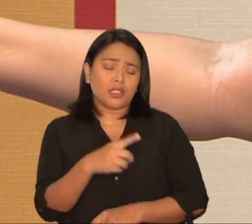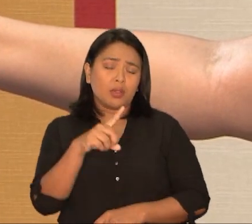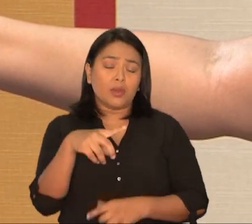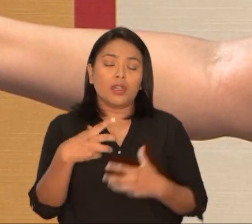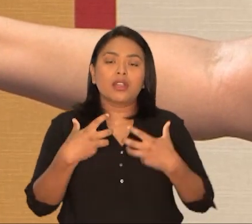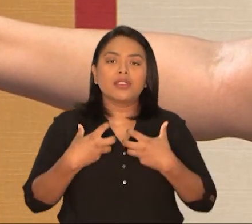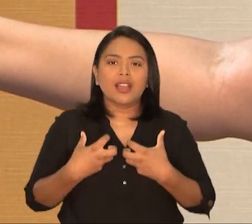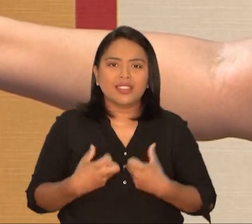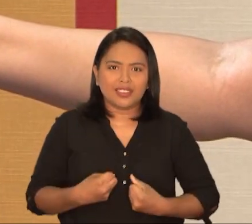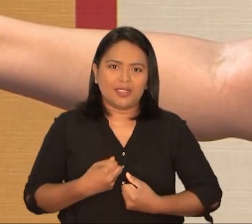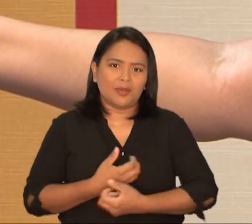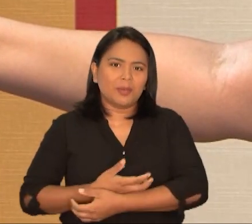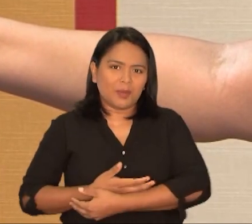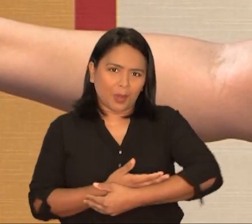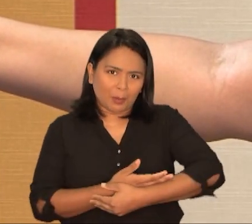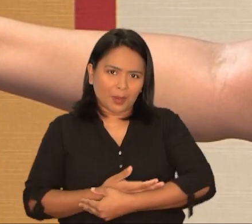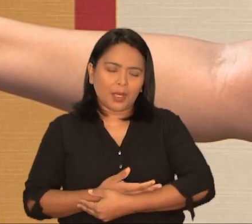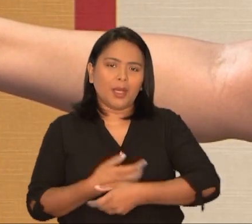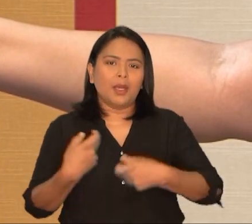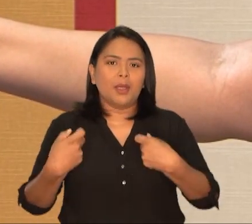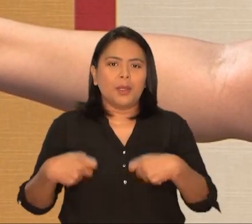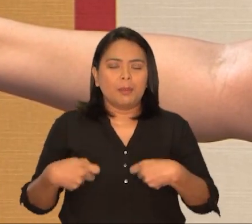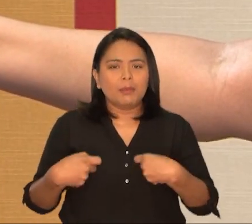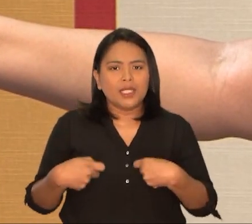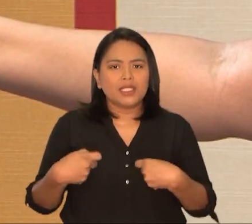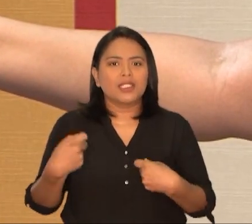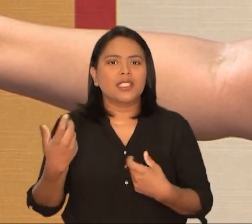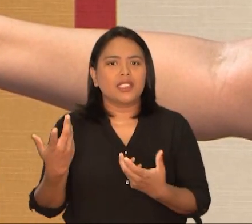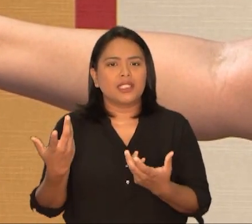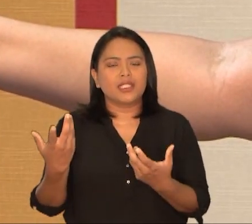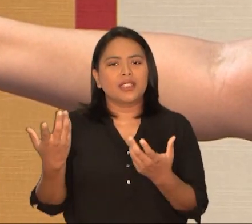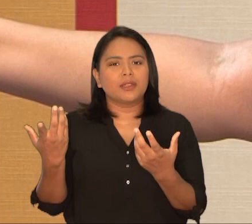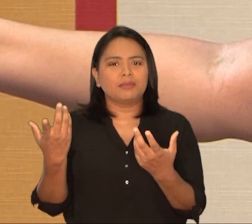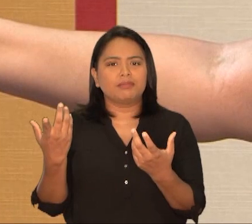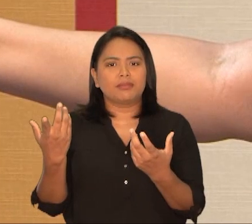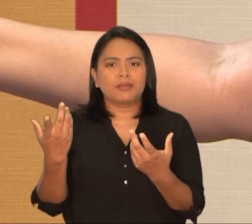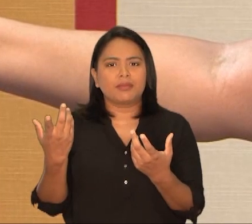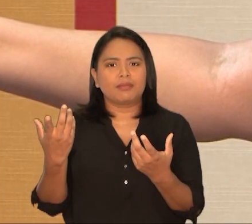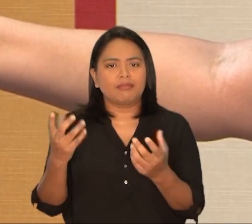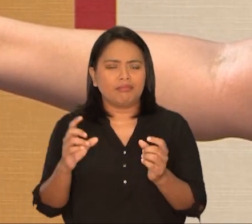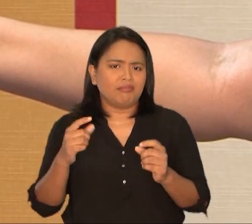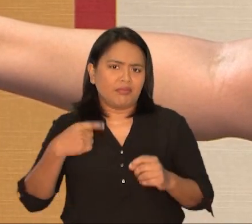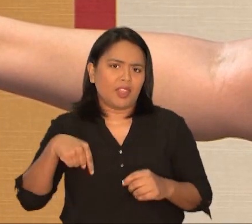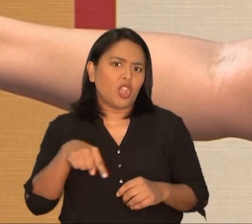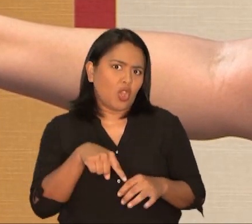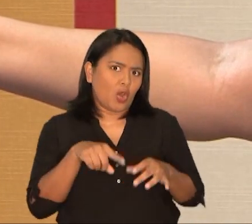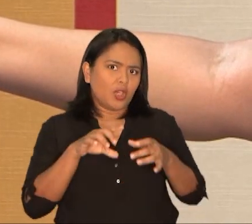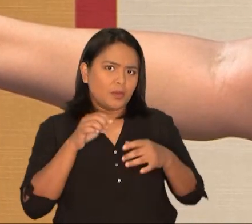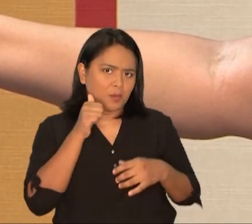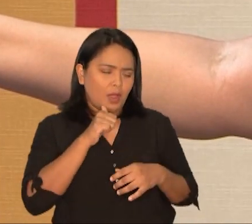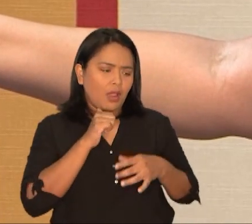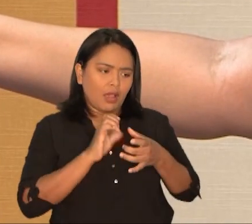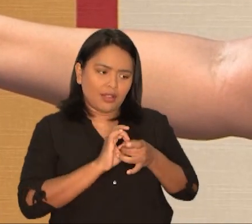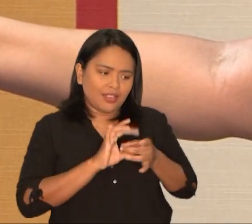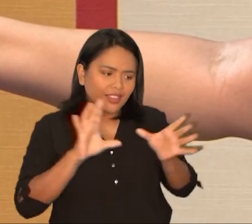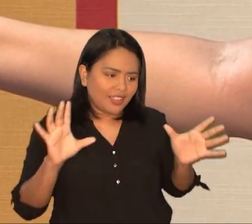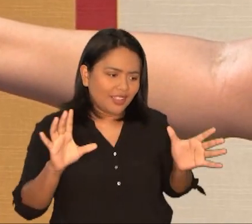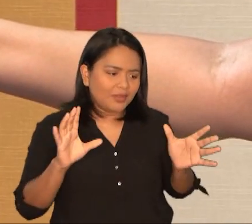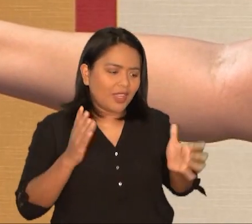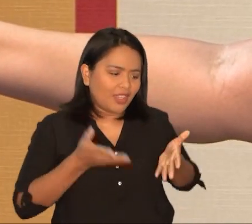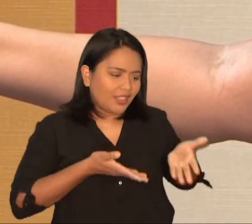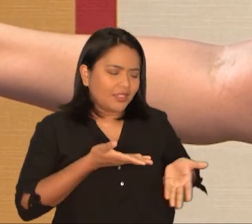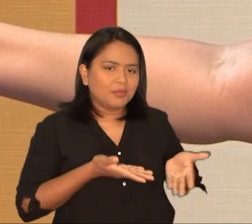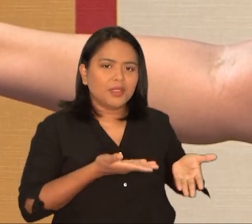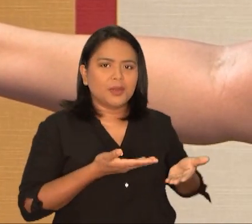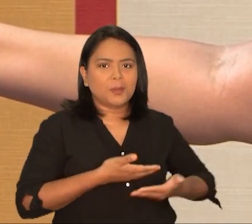neném. Então, a gente tem que estar ali livre demanda para que a gente atinja as necessidades nutricionais dessa criança, tá bom? E